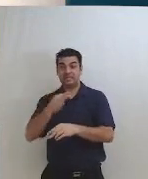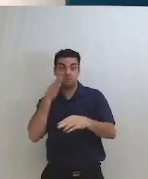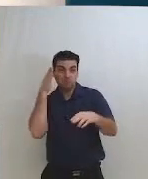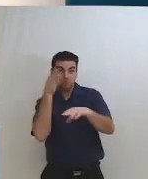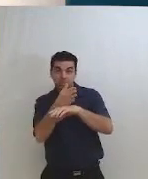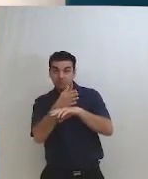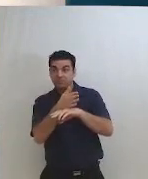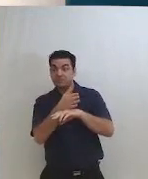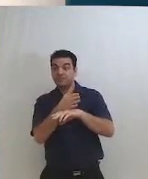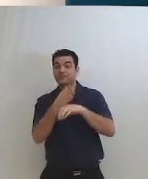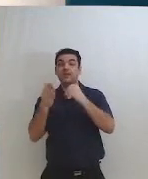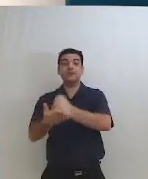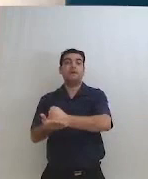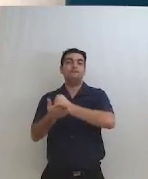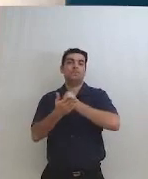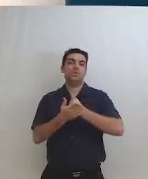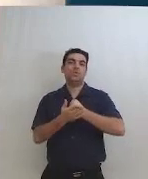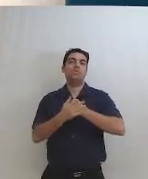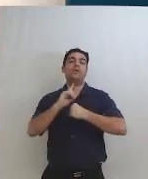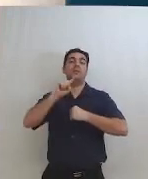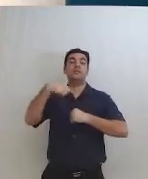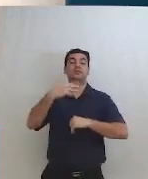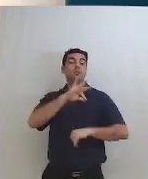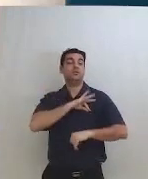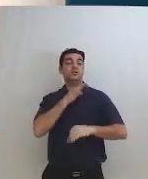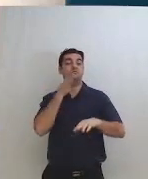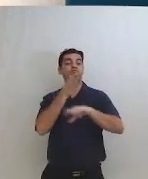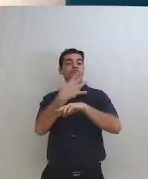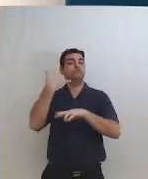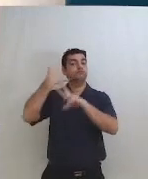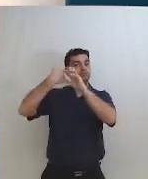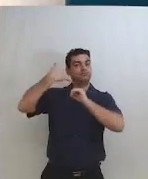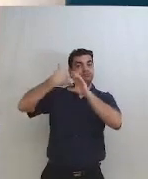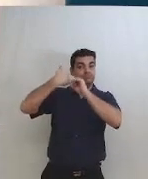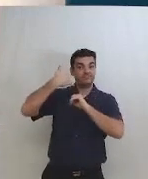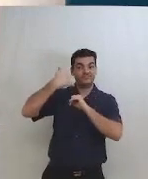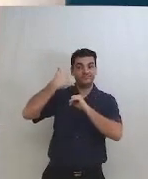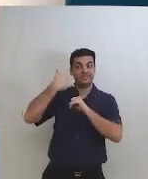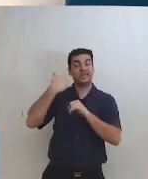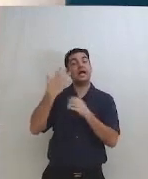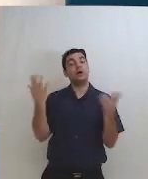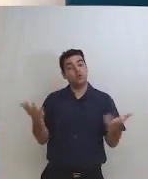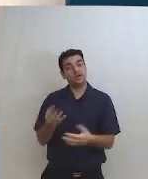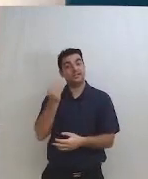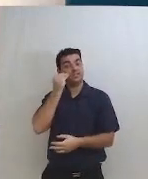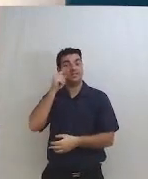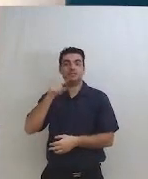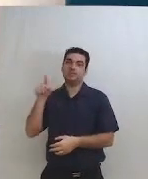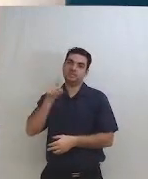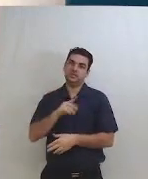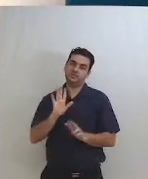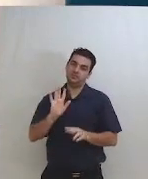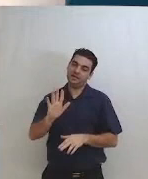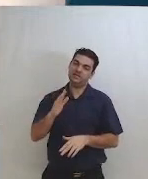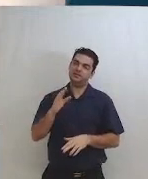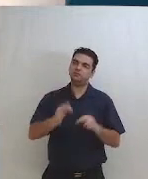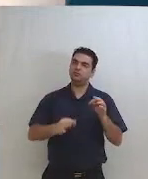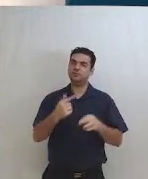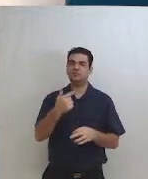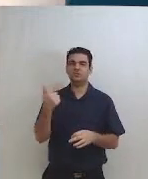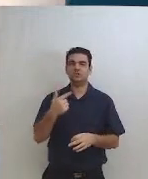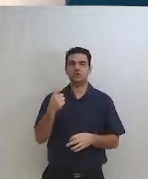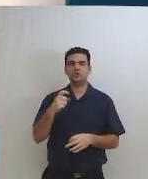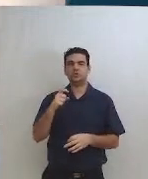subsidiaram a autorização judicial de interceptações telefônicas que se pretende a anulação. Na sessão de 22 de junho, após sustentação